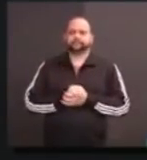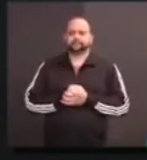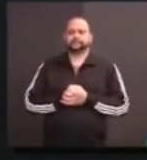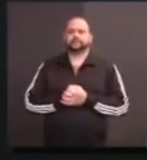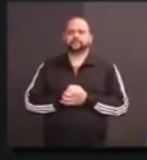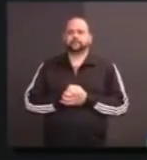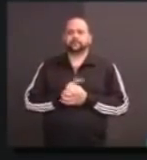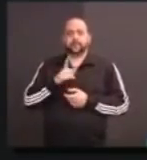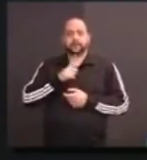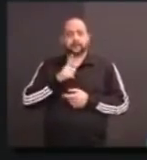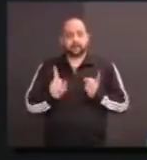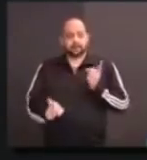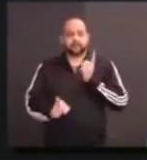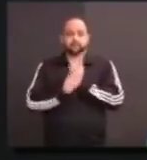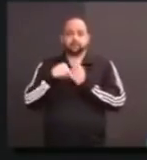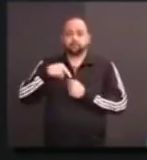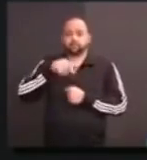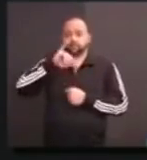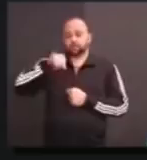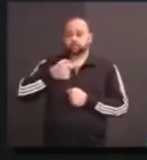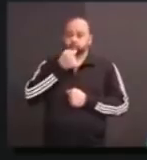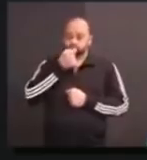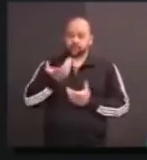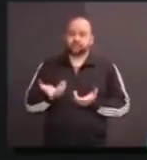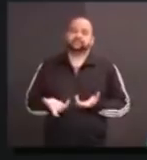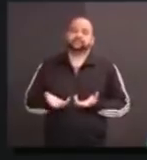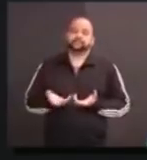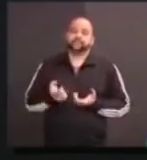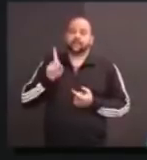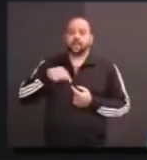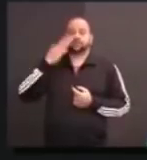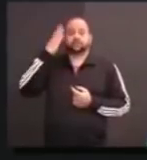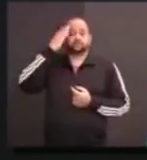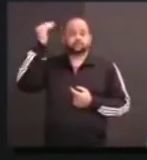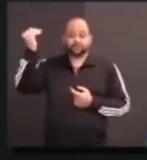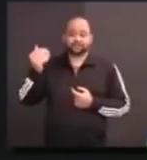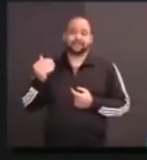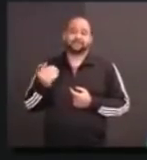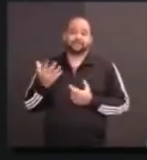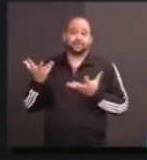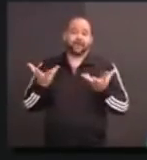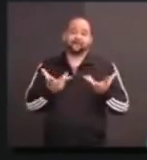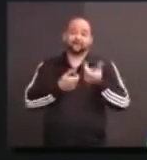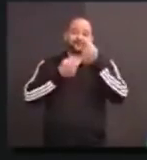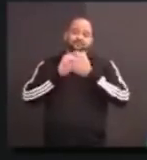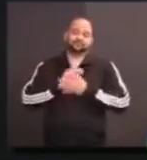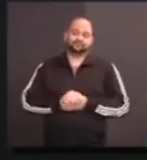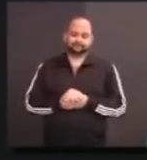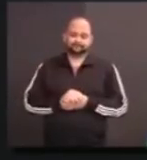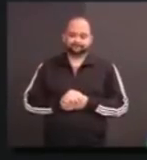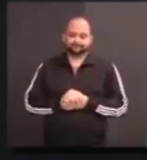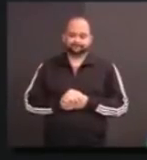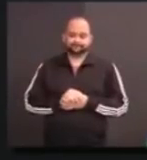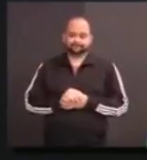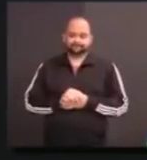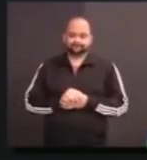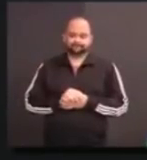encontro aqui em Jundiaí é um sucesso retumbante.